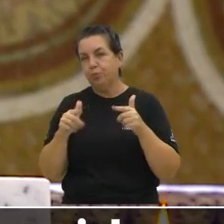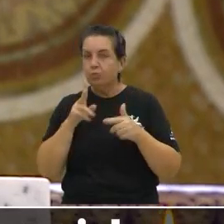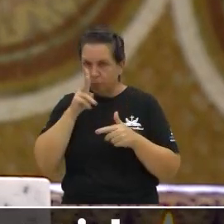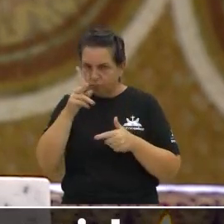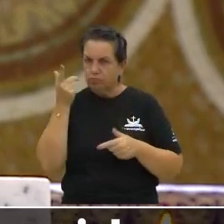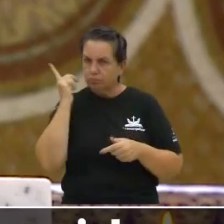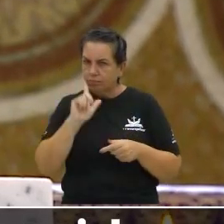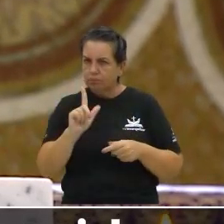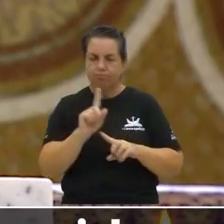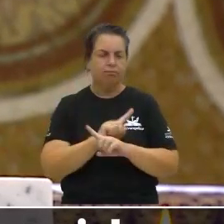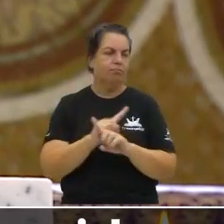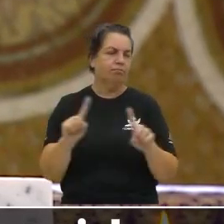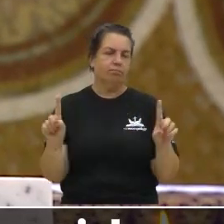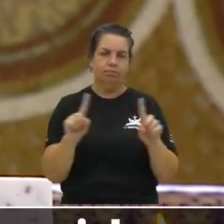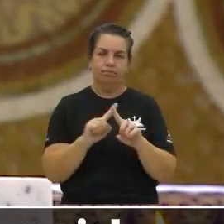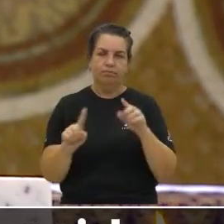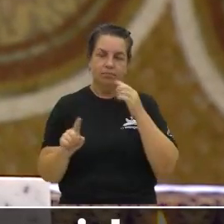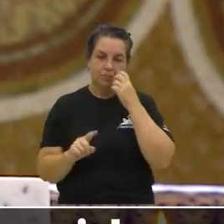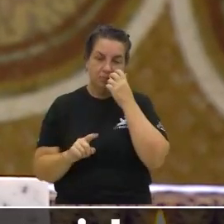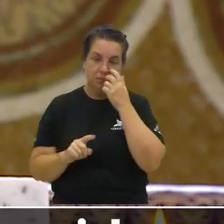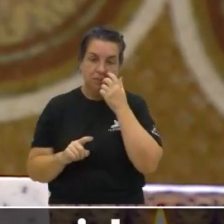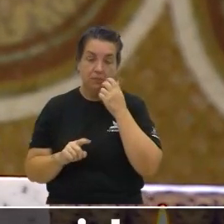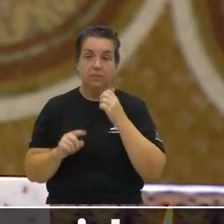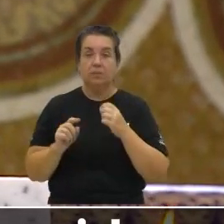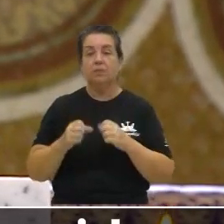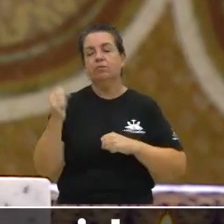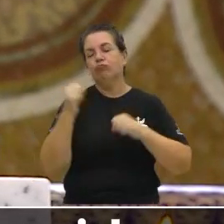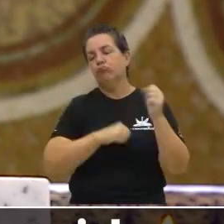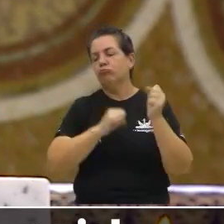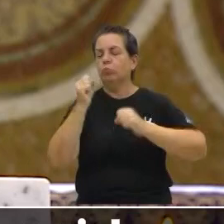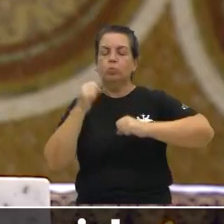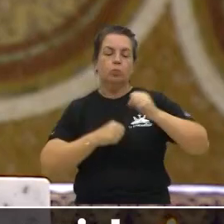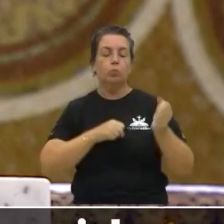Ninguém é forte se não se exercita.